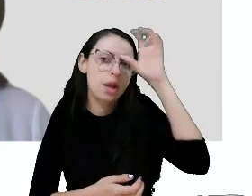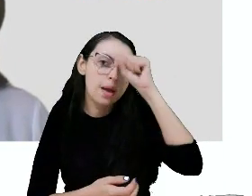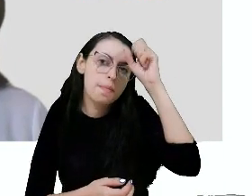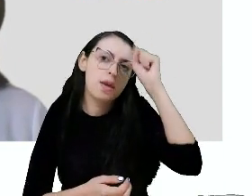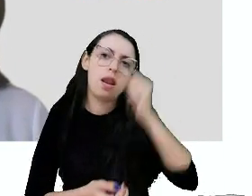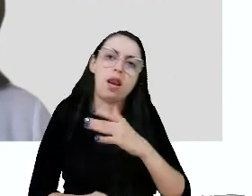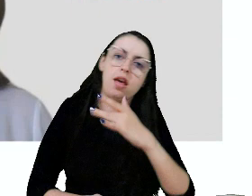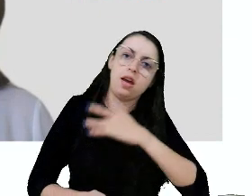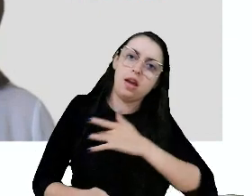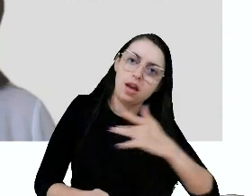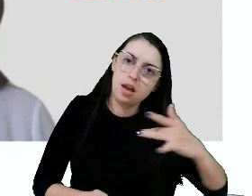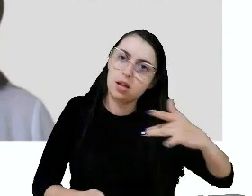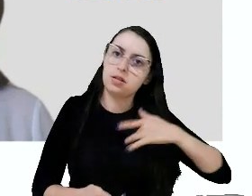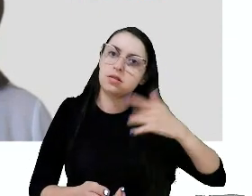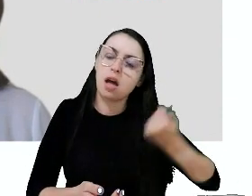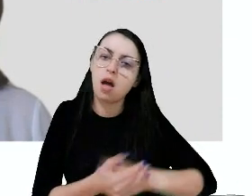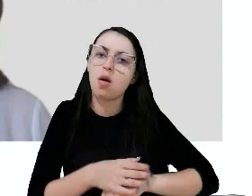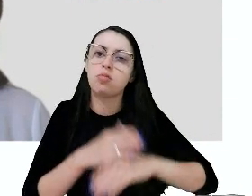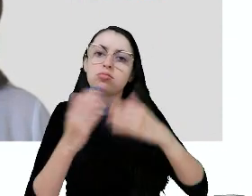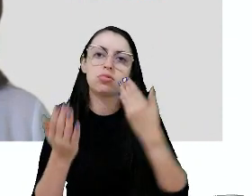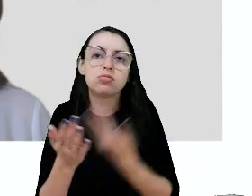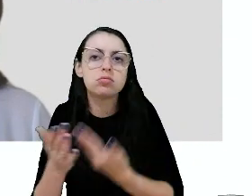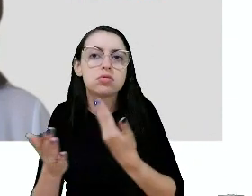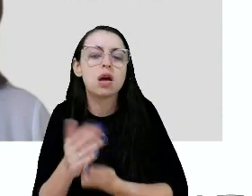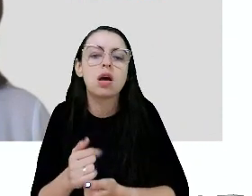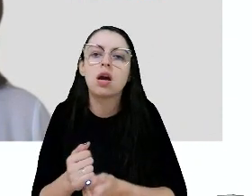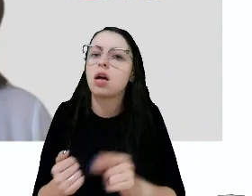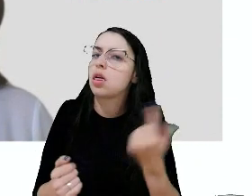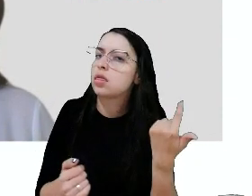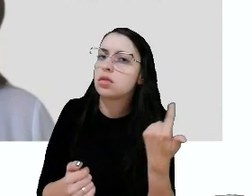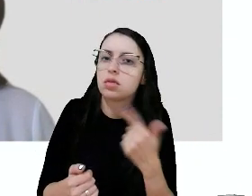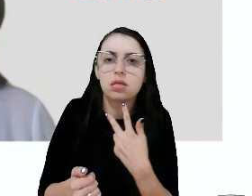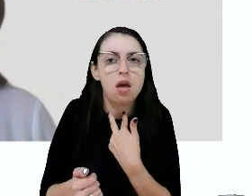estudado, condições de saúde e de tudo mais, não